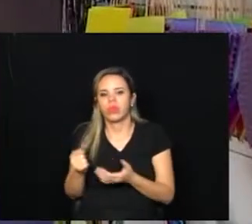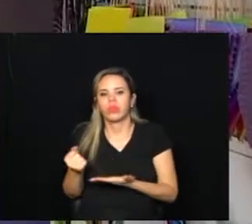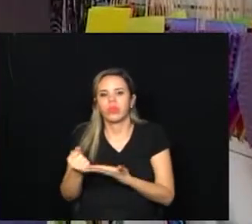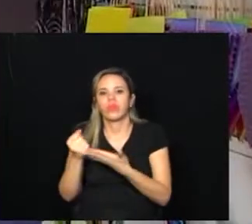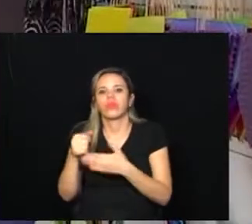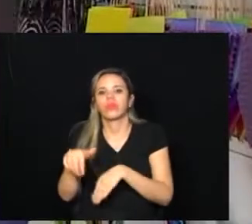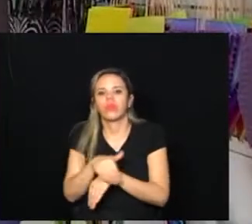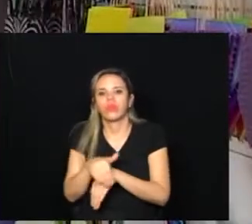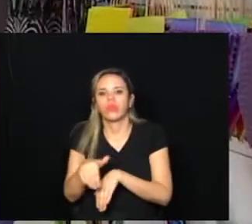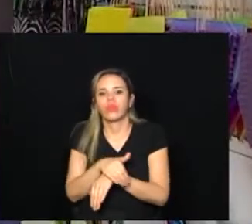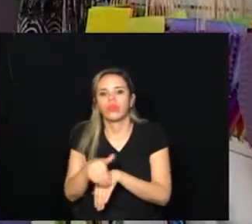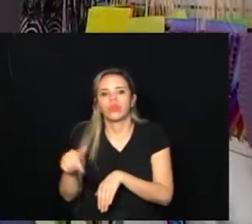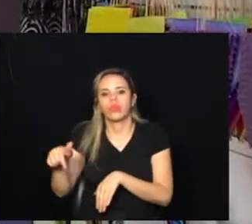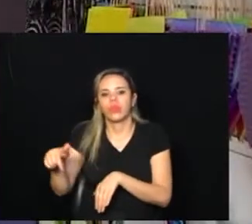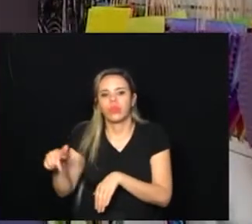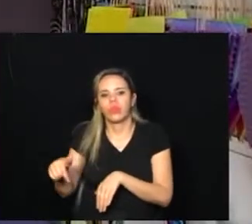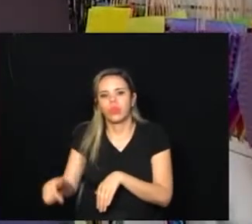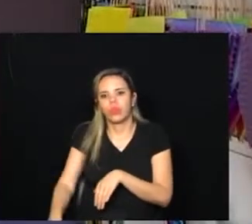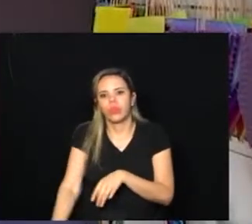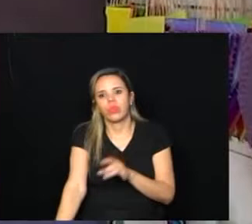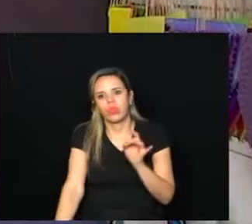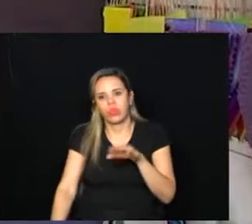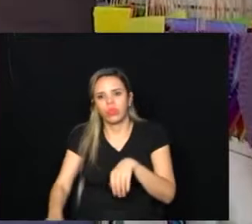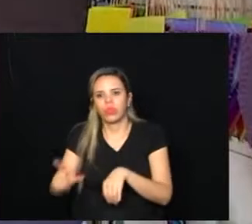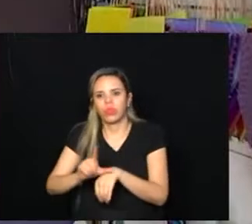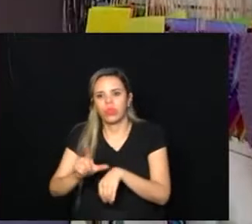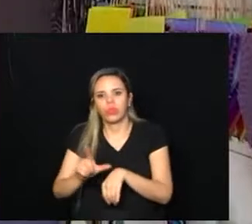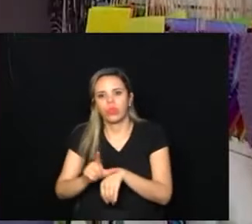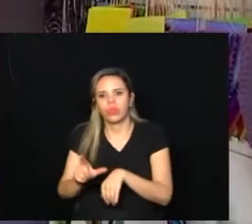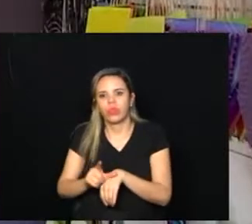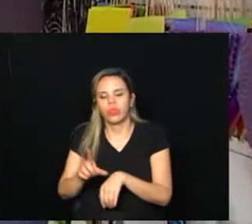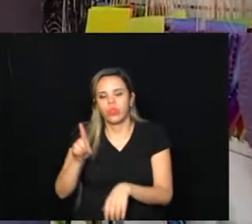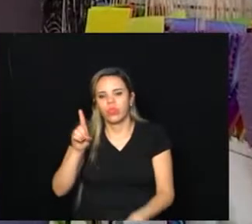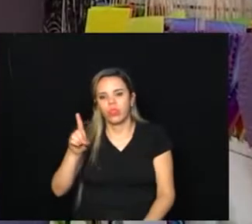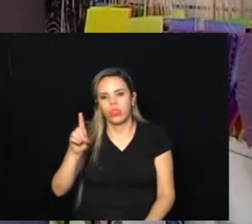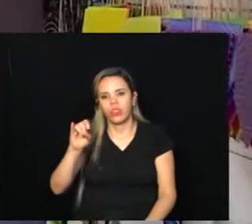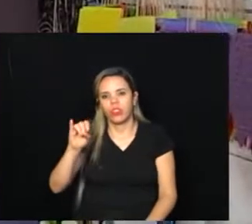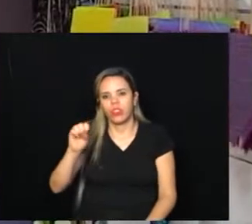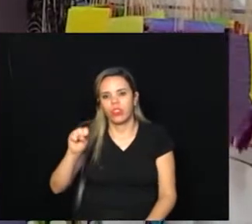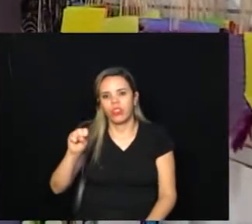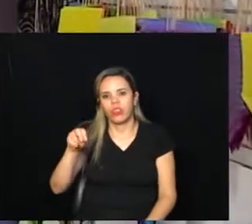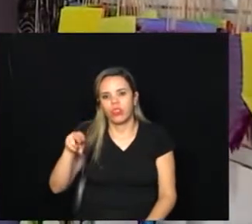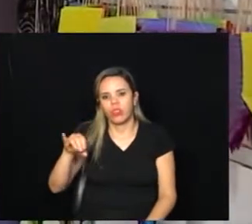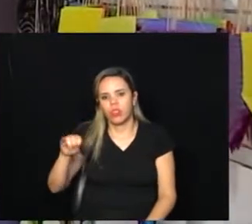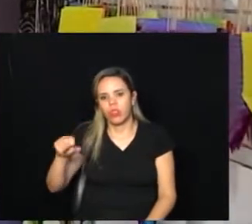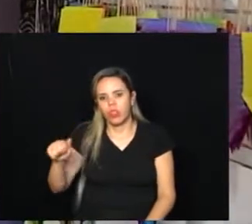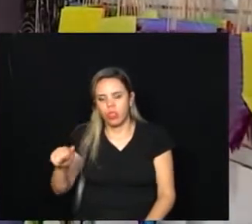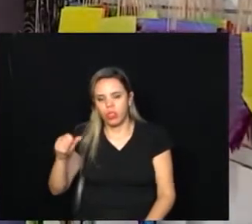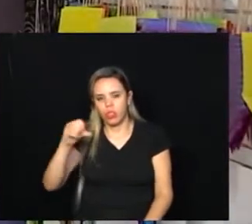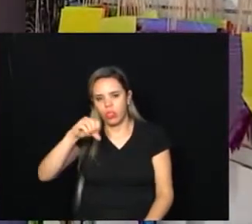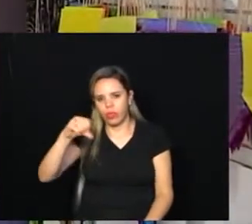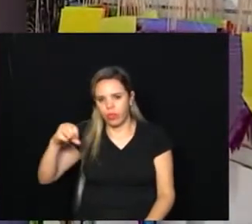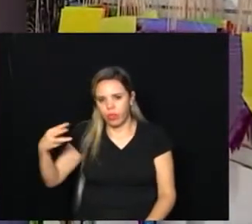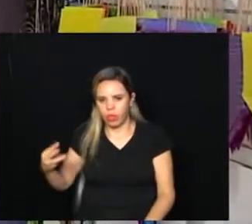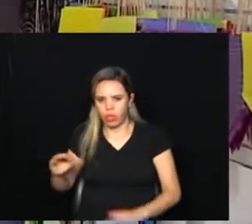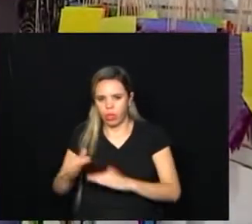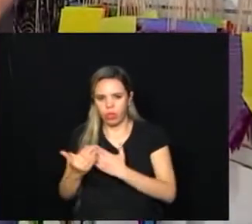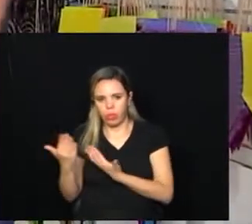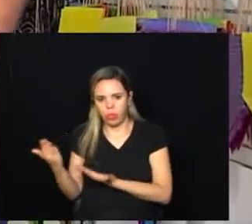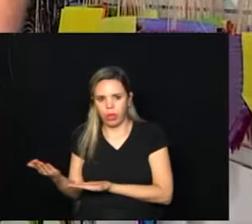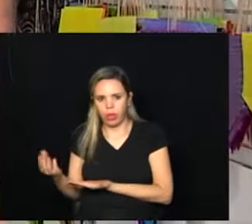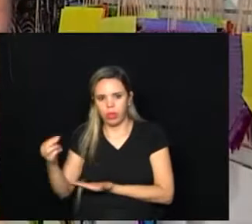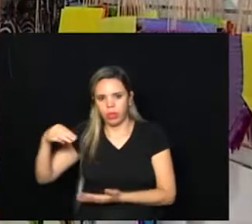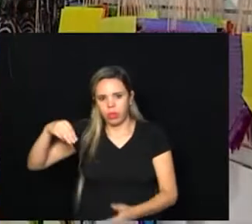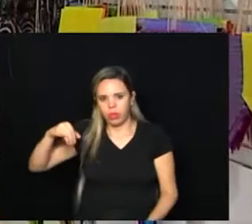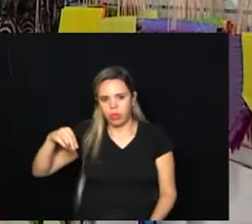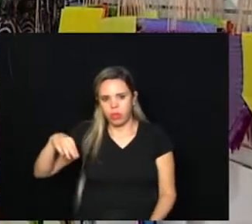qual o endereço? Aqui é só vir aqui na loja, é a Rua Dionísio Casotti, número 993, aqui na Vila Mimosa, aqui em Campinas. E você